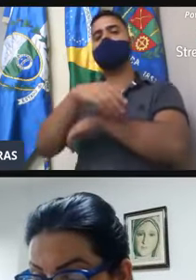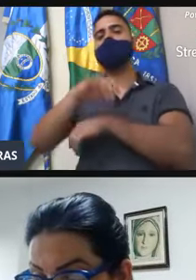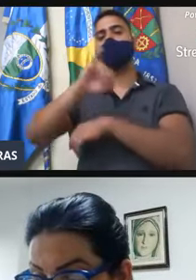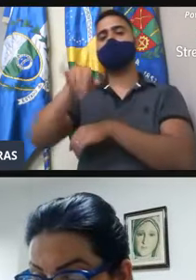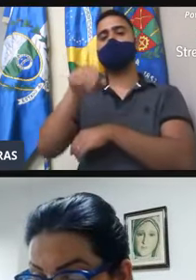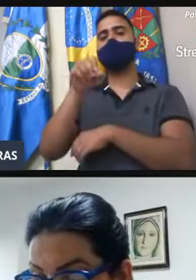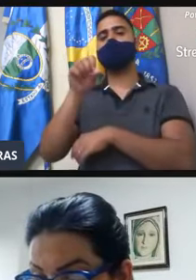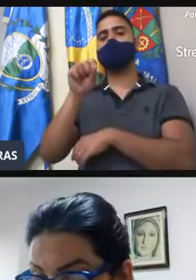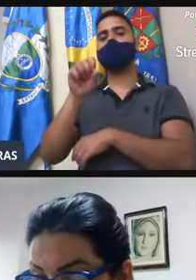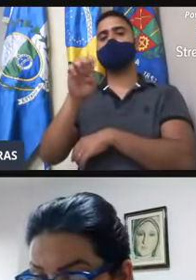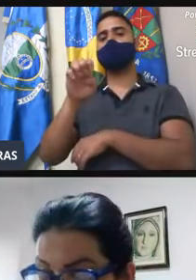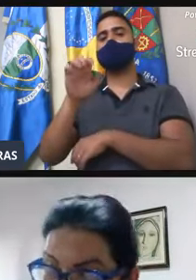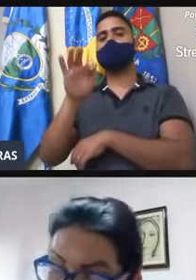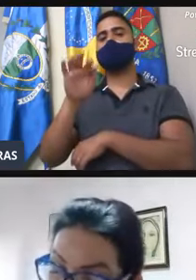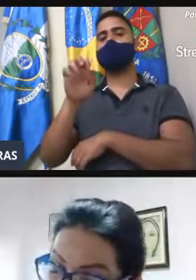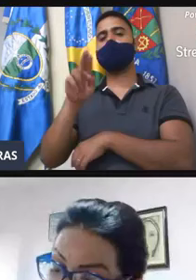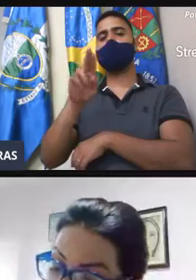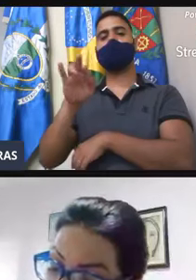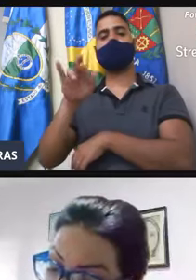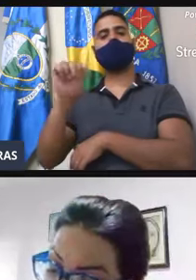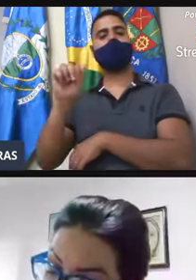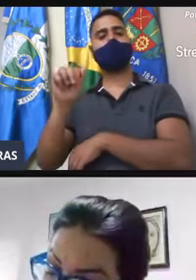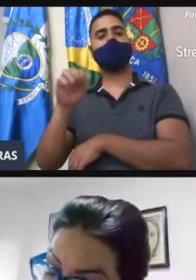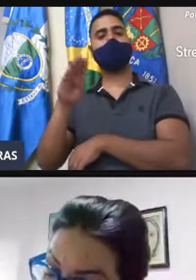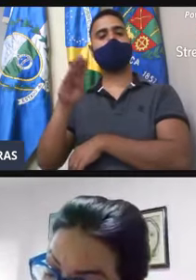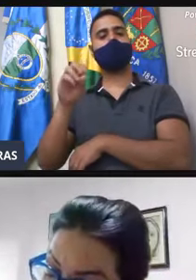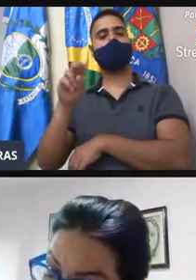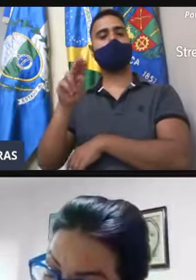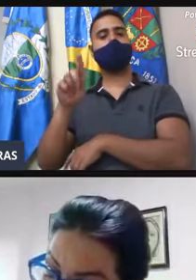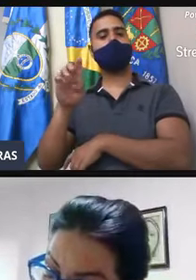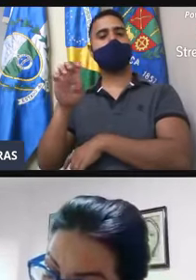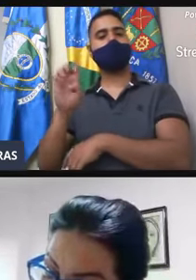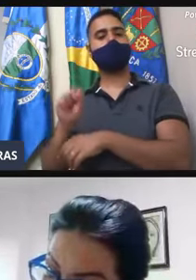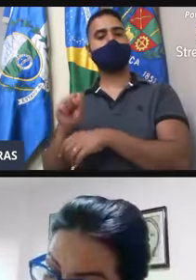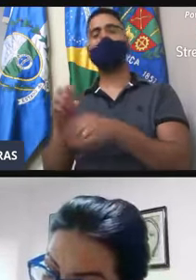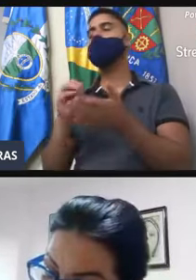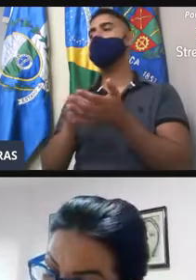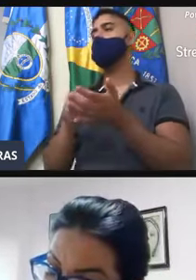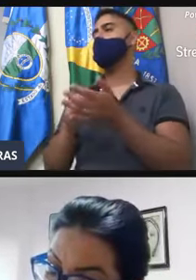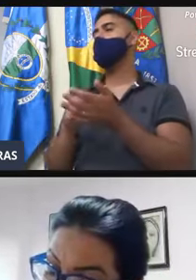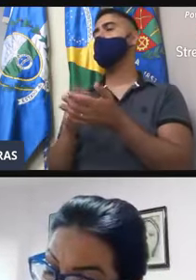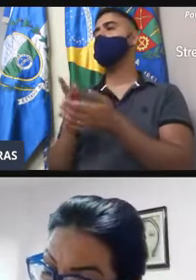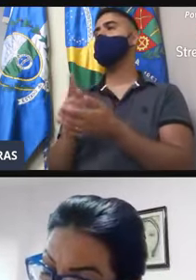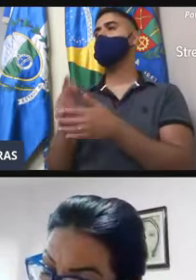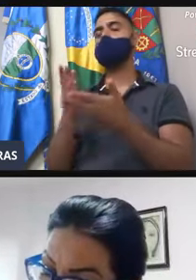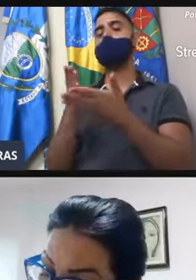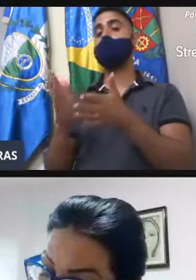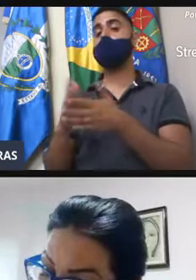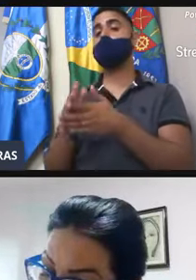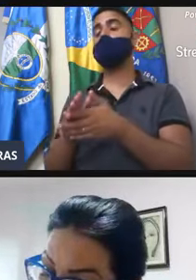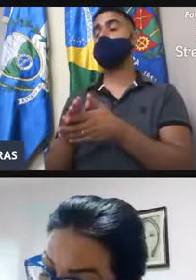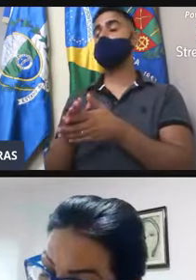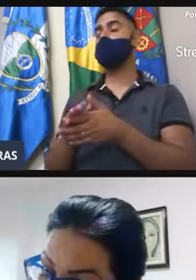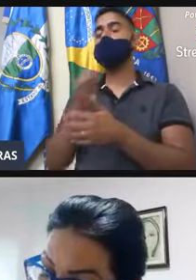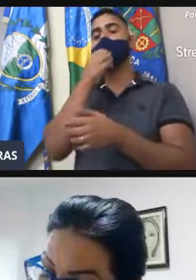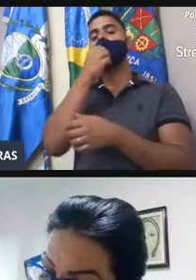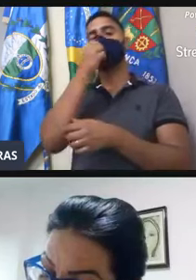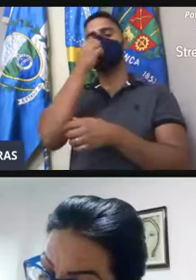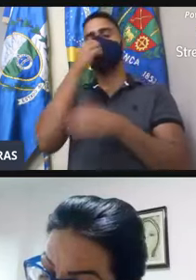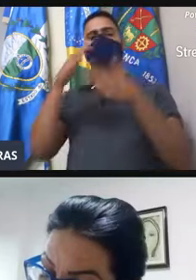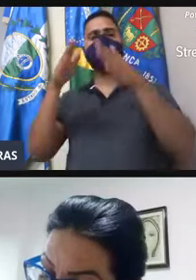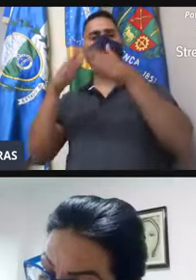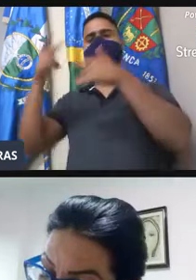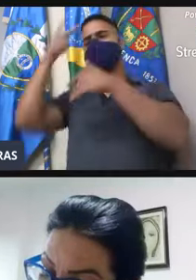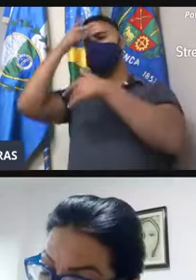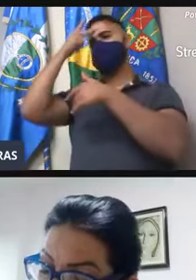Borges, no distrito de conservatório do trecho que ficou inacabado, 225-556. Atendendo a solicitação dos moradores que